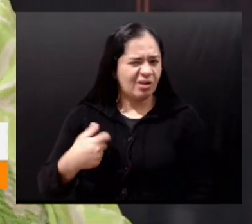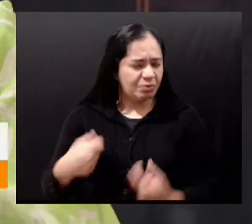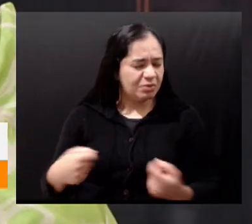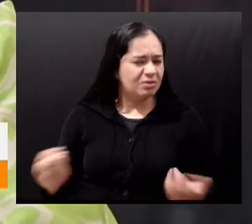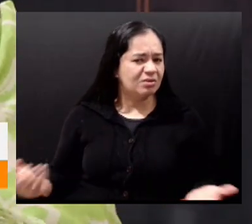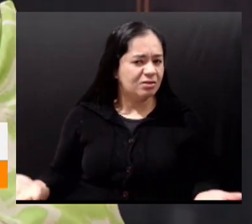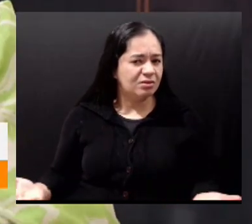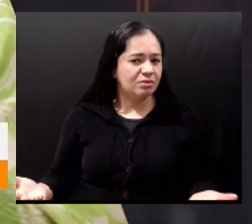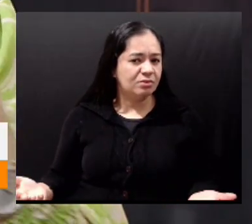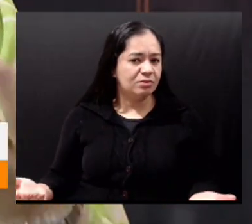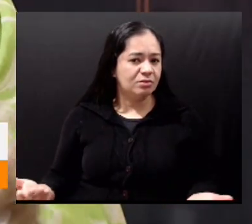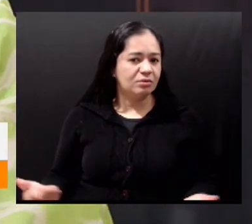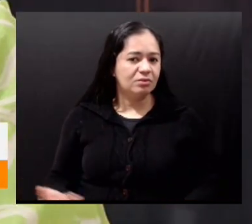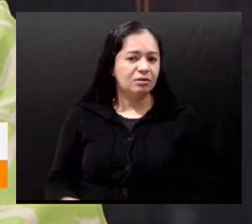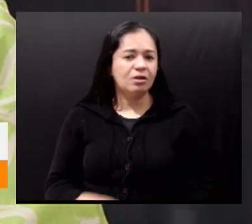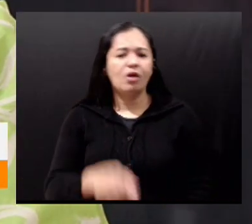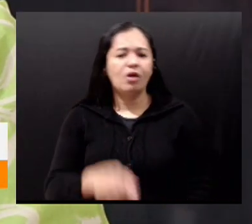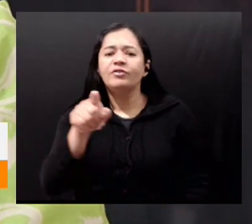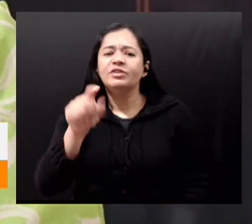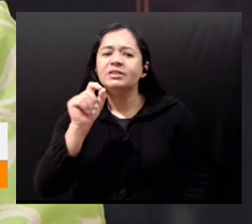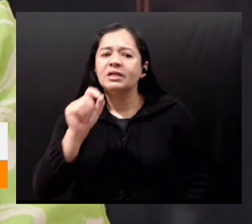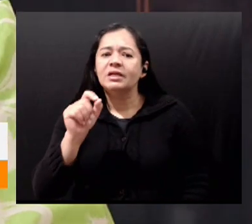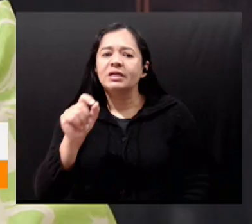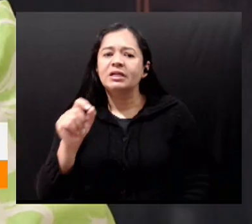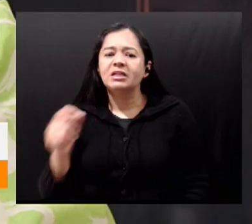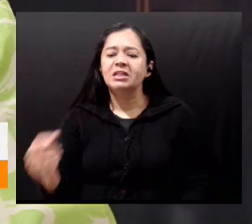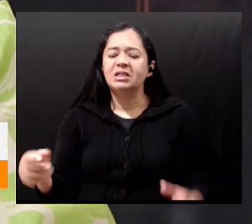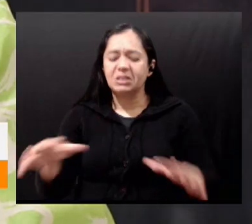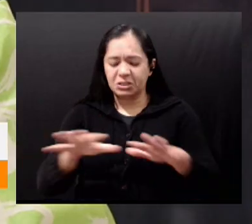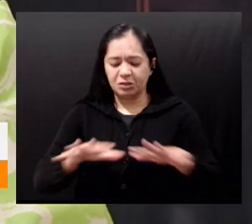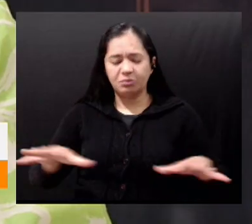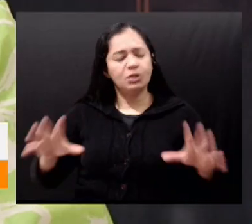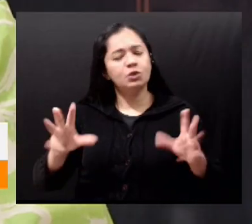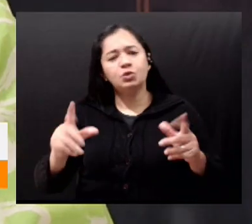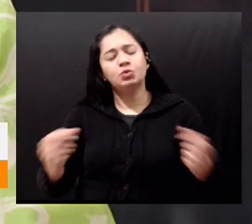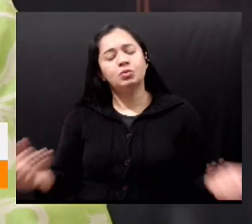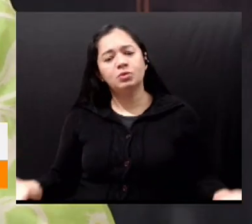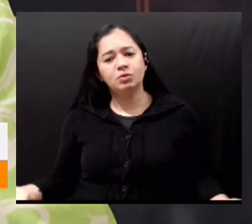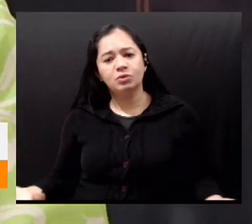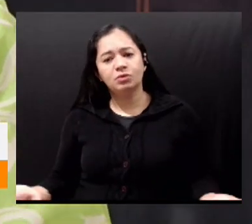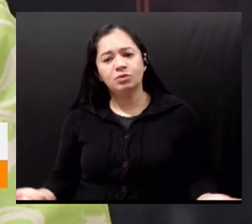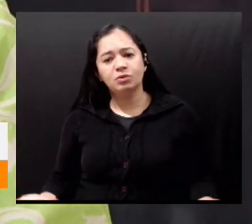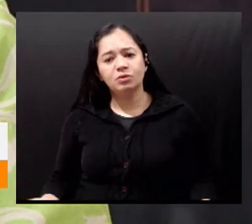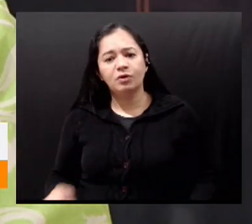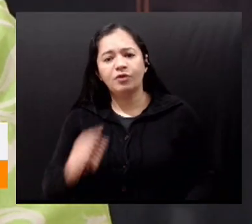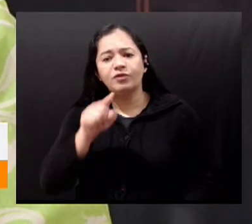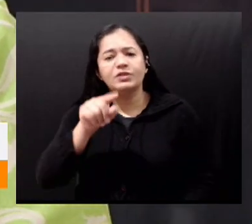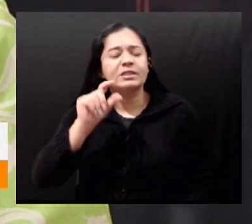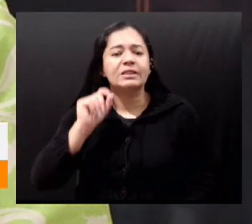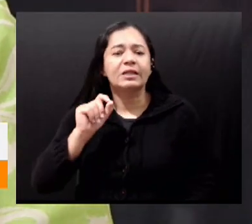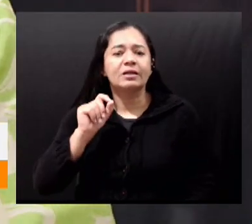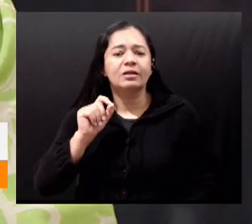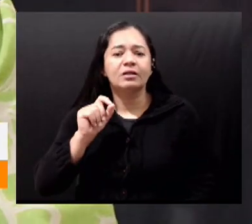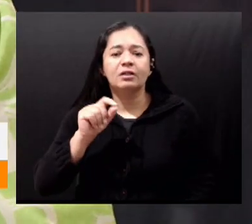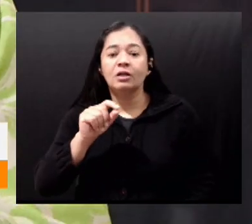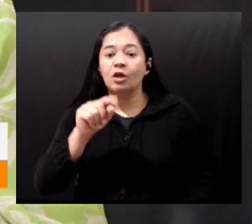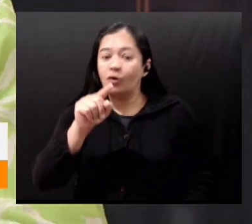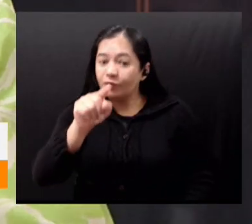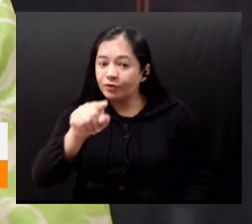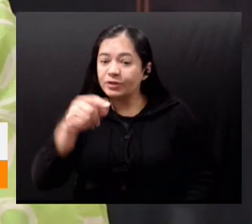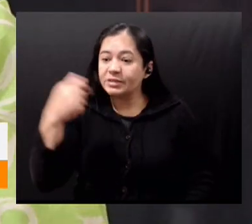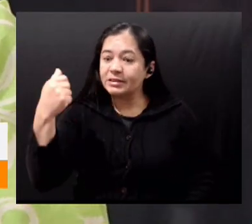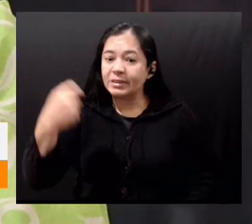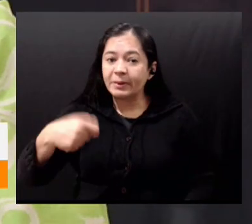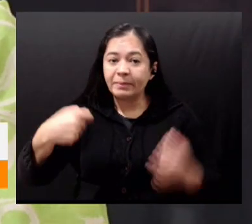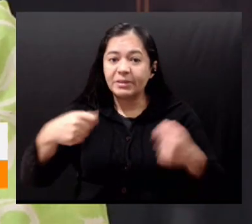é você no meio de tudo isso, né? Então as pessoas precisam saber quem elas são primeiro. Por que que eu tenho